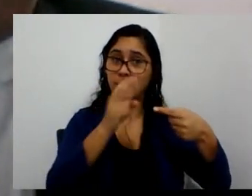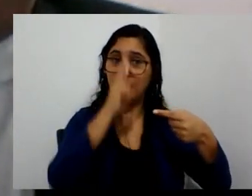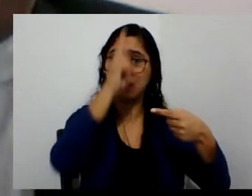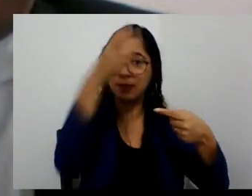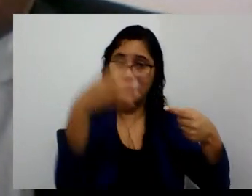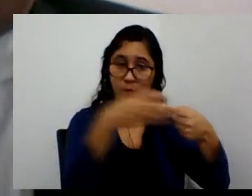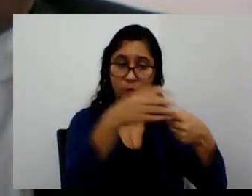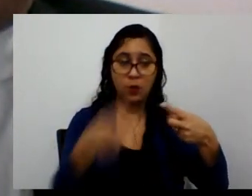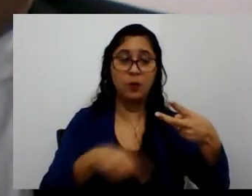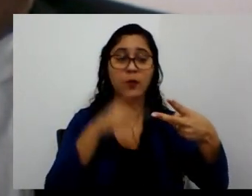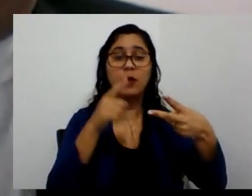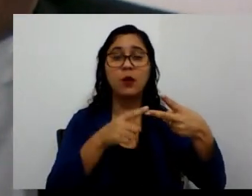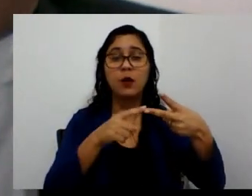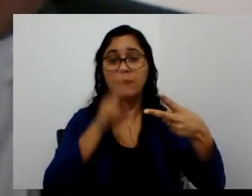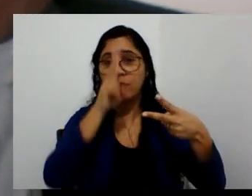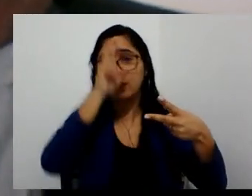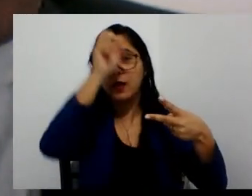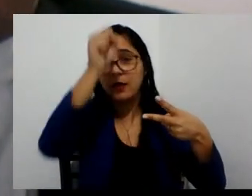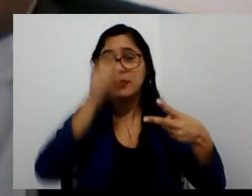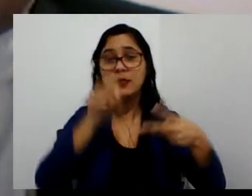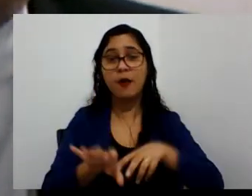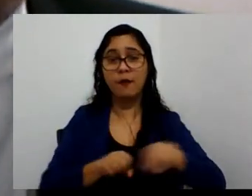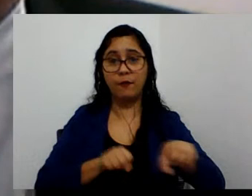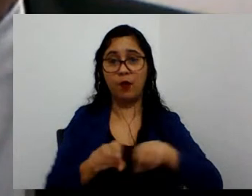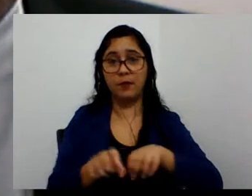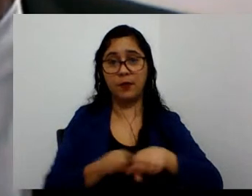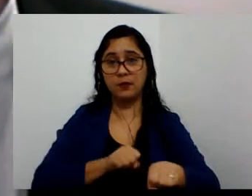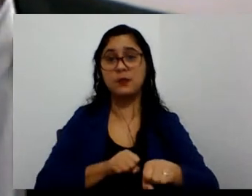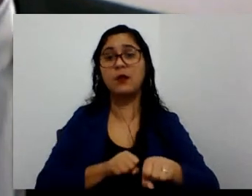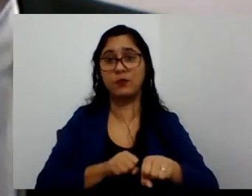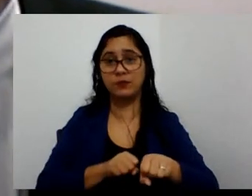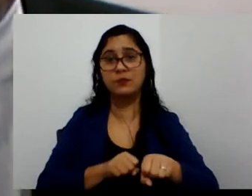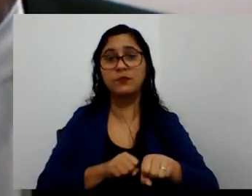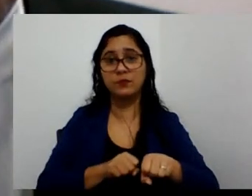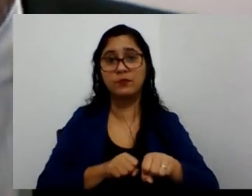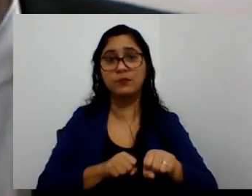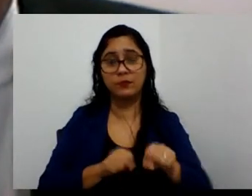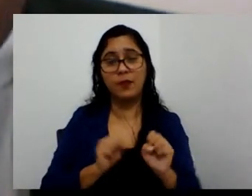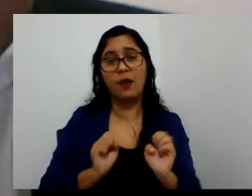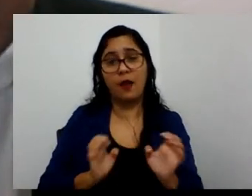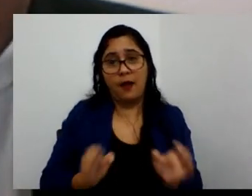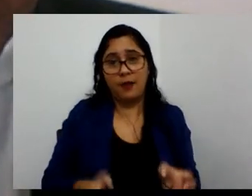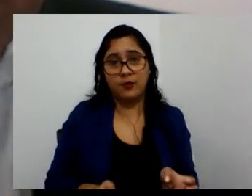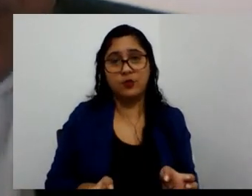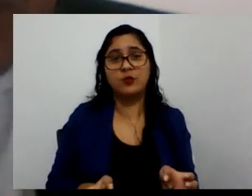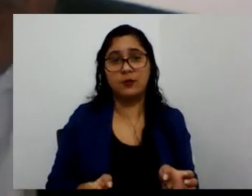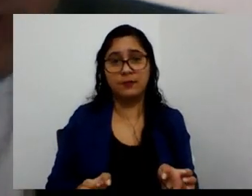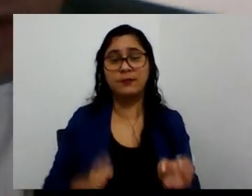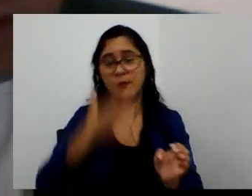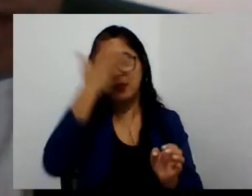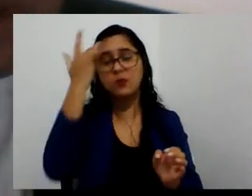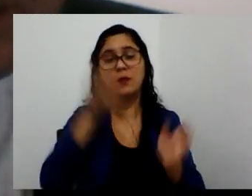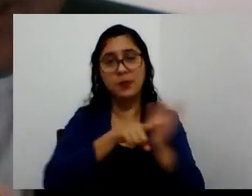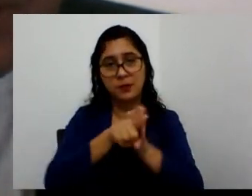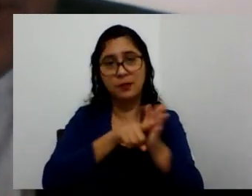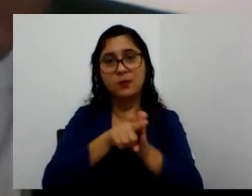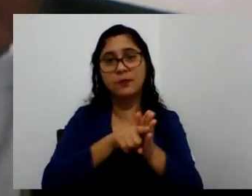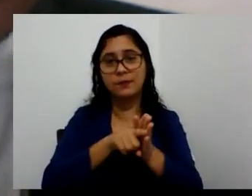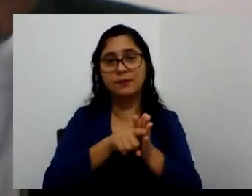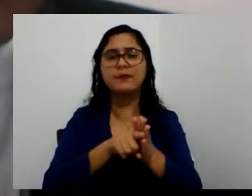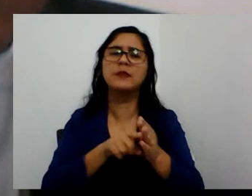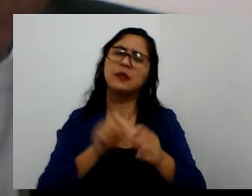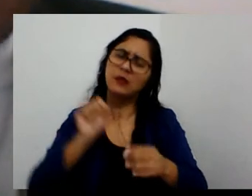2, fortalecer a nossa formação, a formação do nosso ética de nossos pesquisadores. Sim, as condutas, as